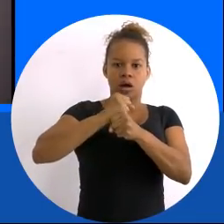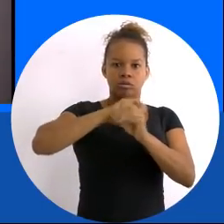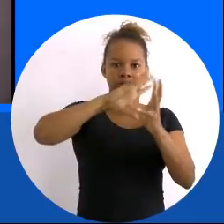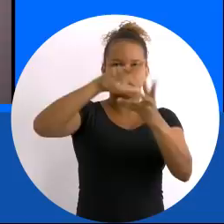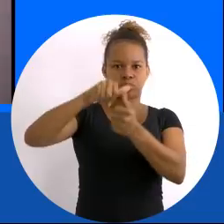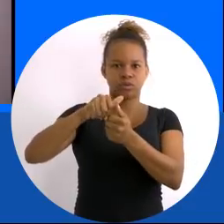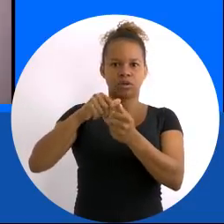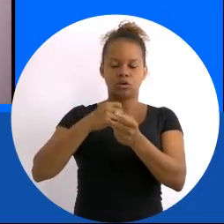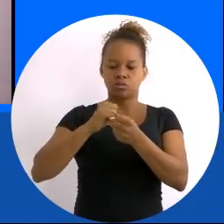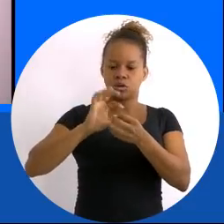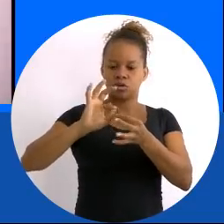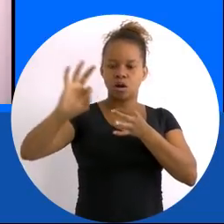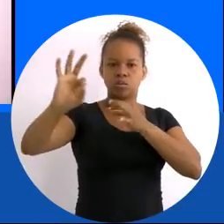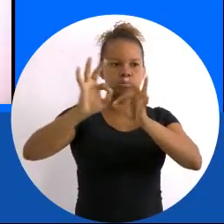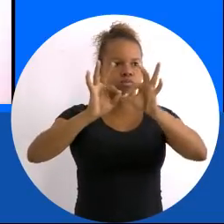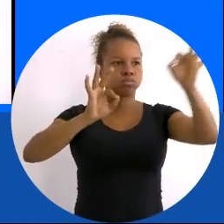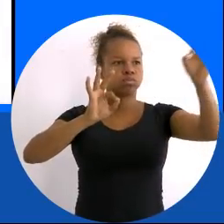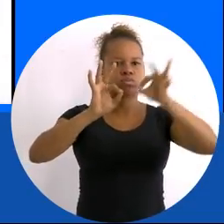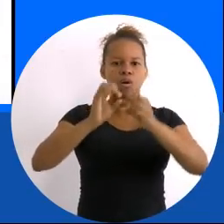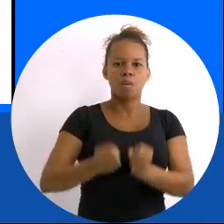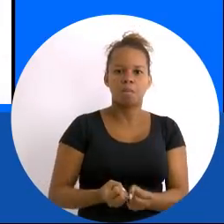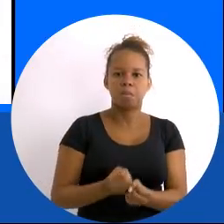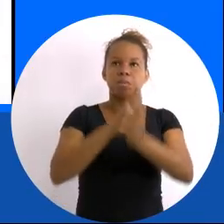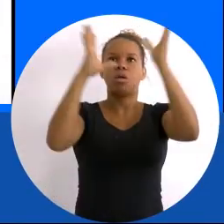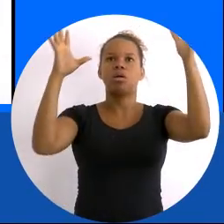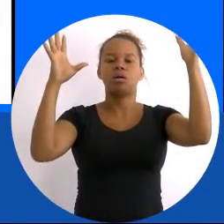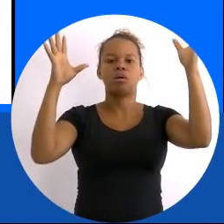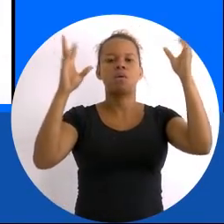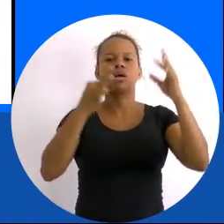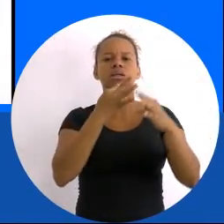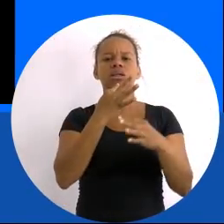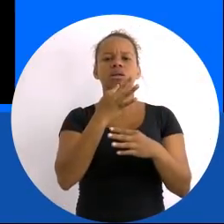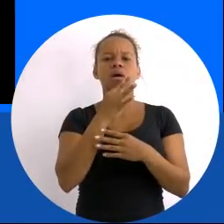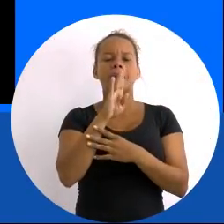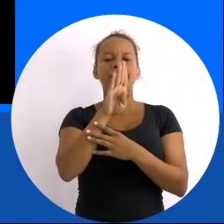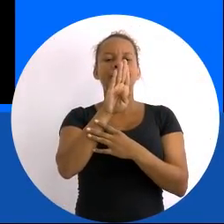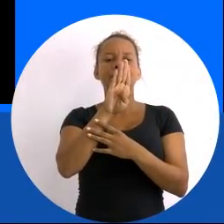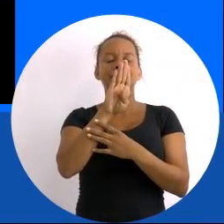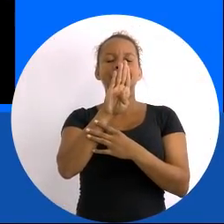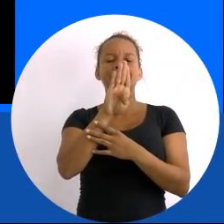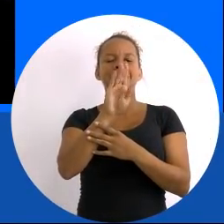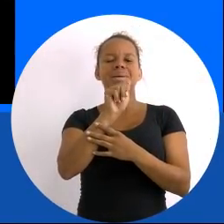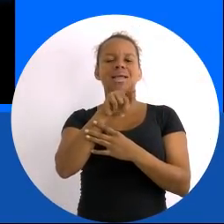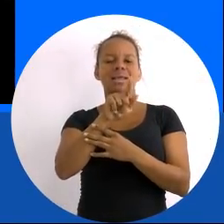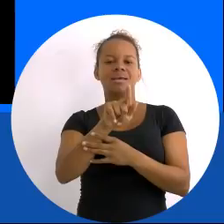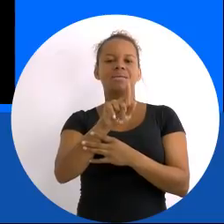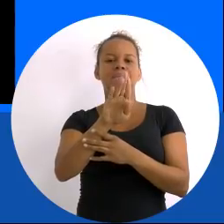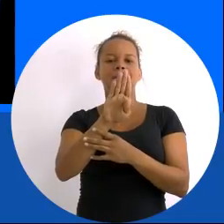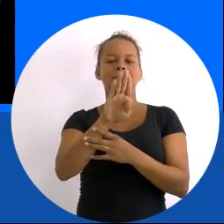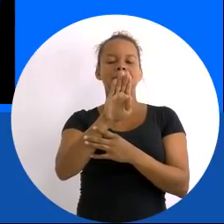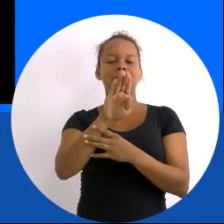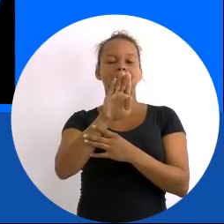resultante da expansão do universo durante uma explosão térmica conhecida como Big Bang.